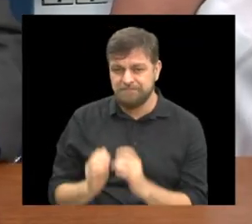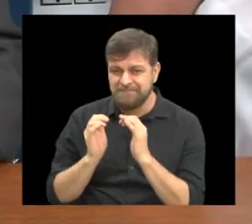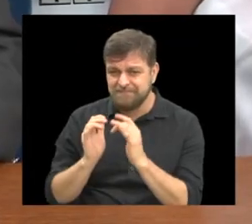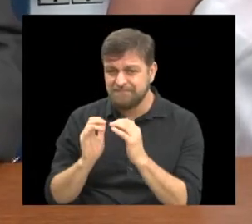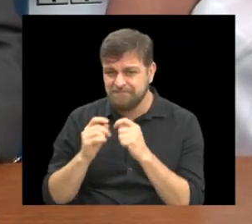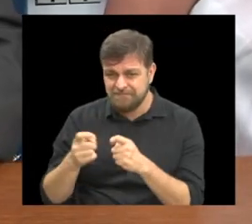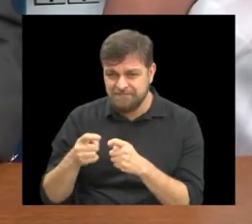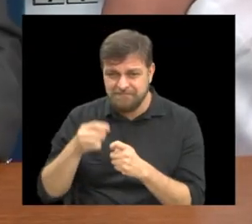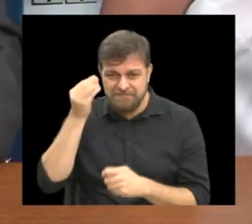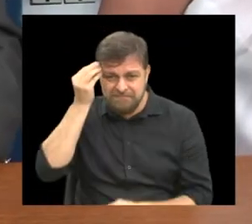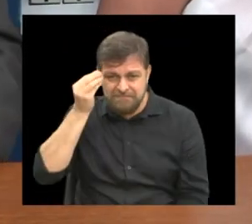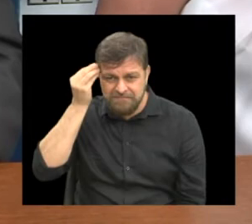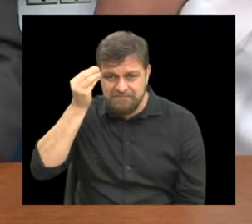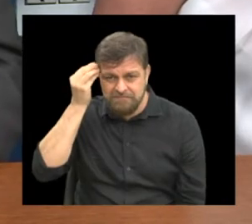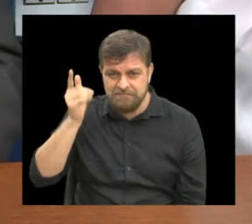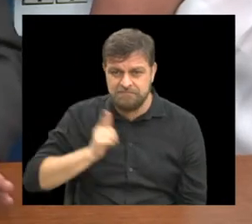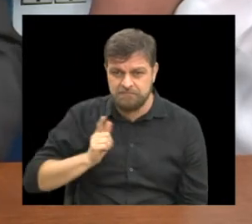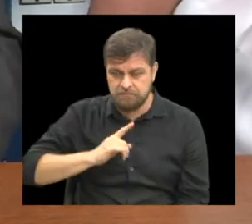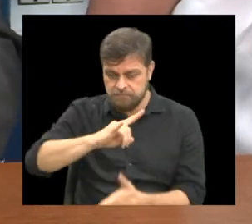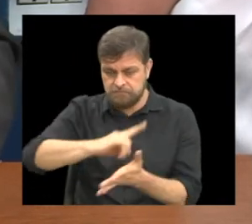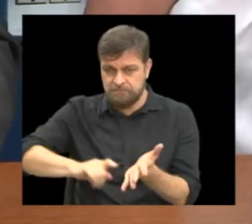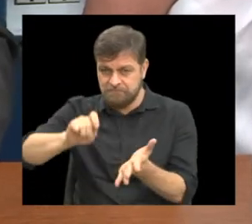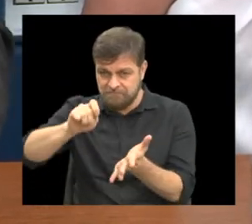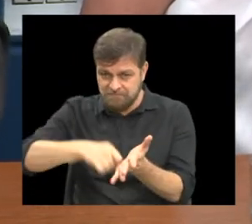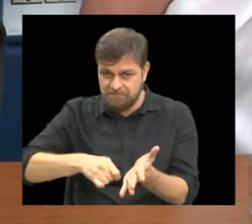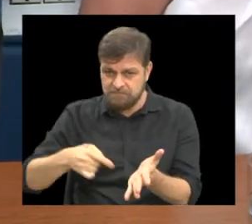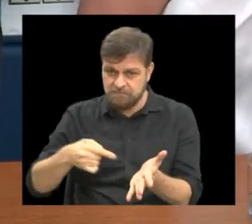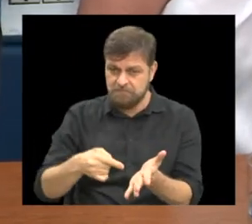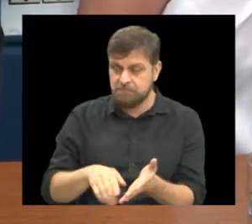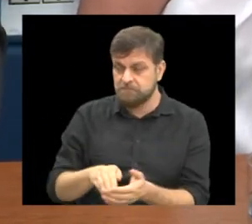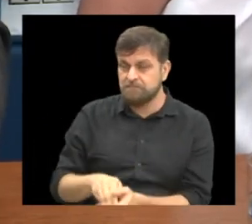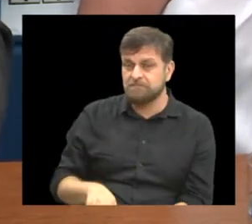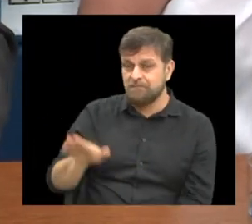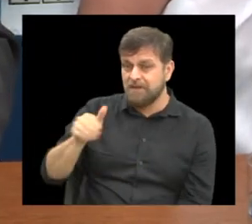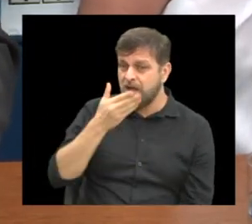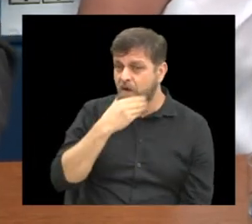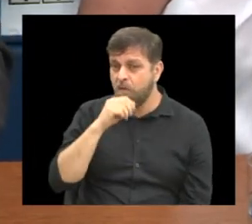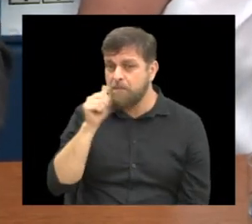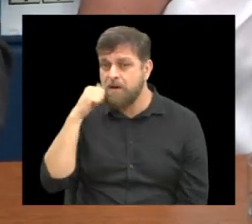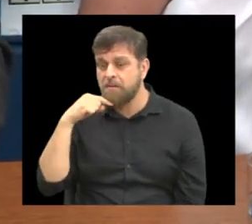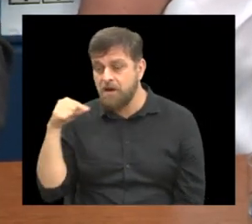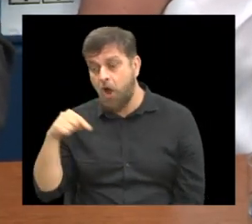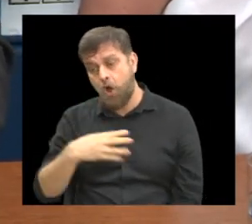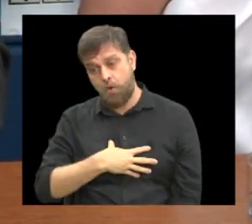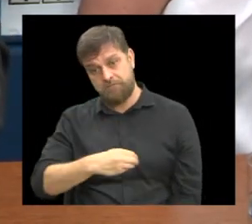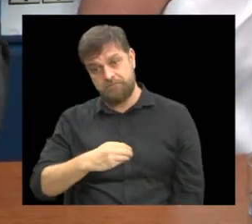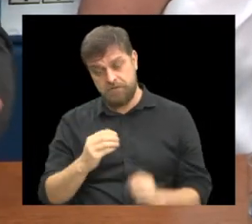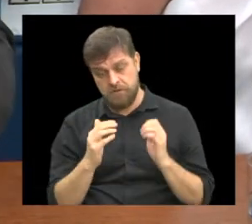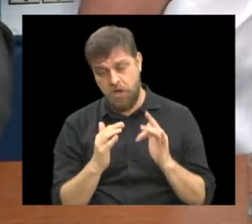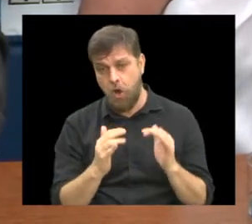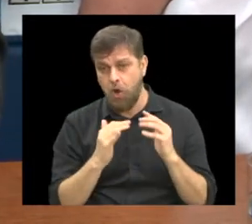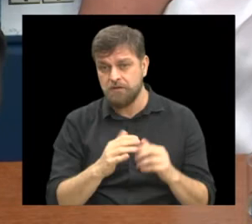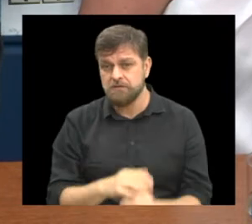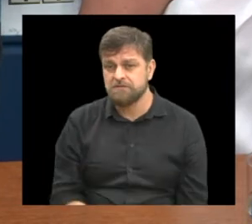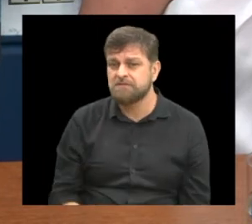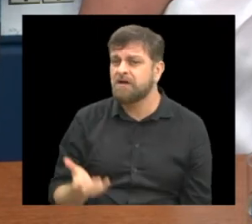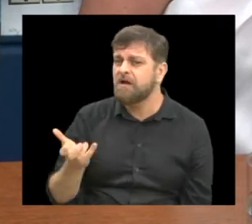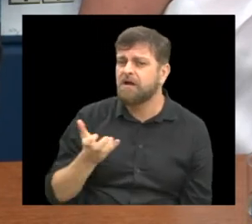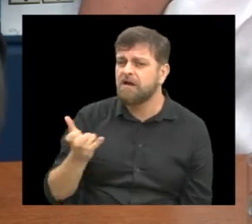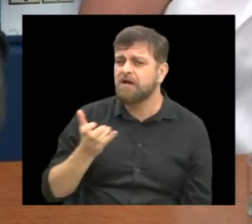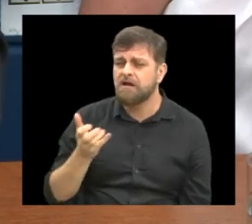Neurologista, psiquiatra, deu um diagnóstico para um pai, para uma mãe, criança autista. Caso eles